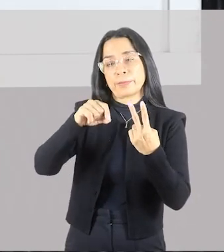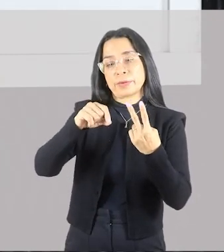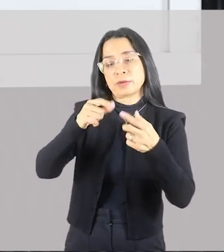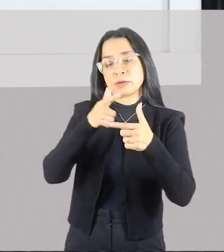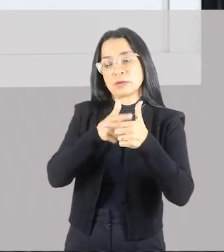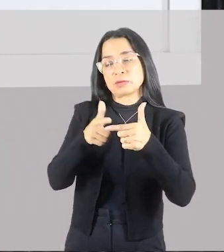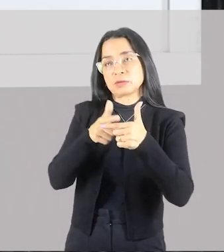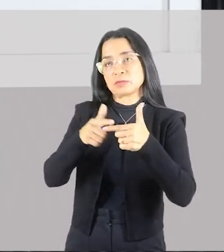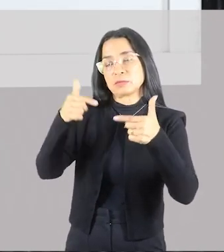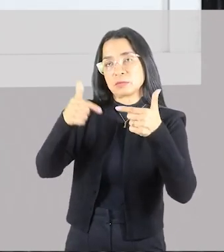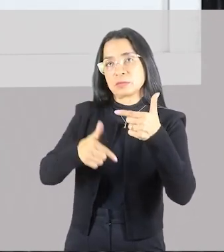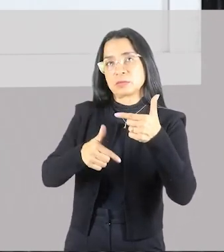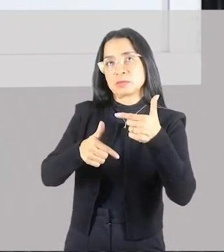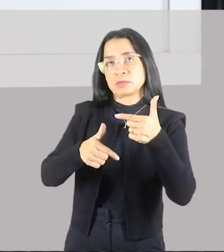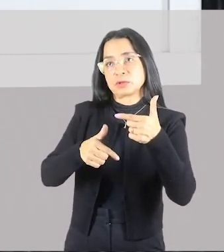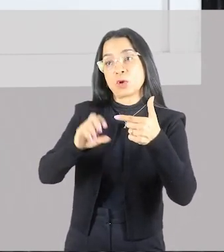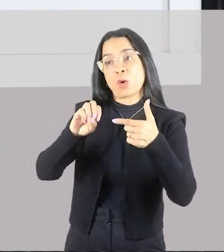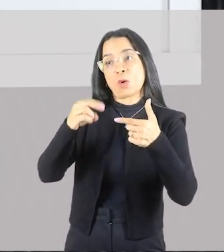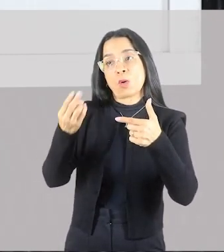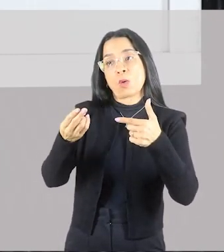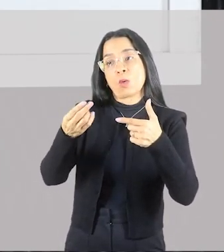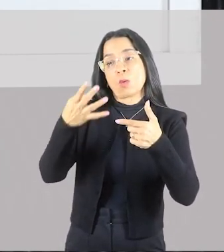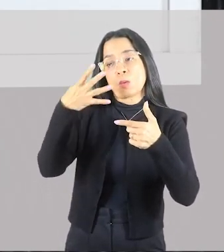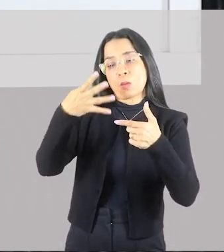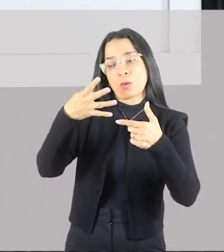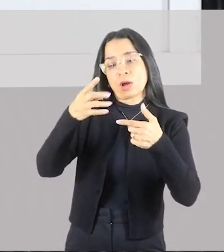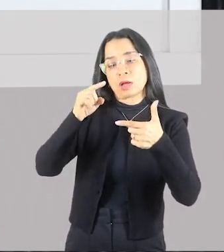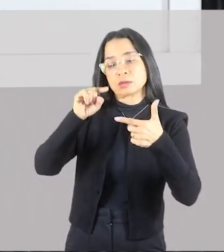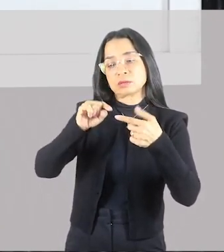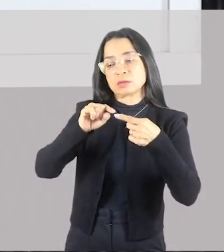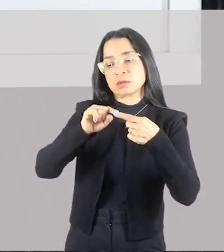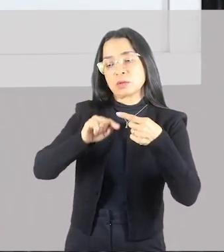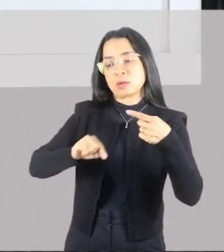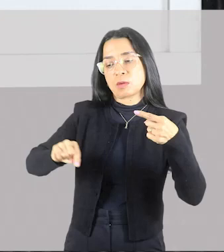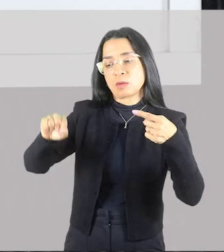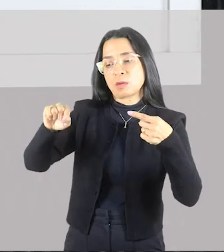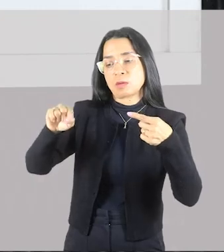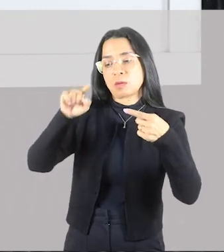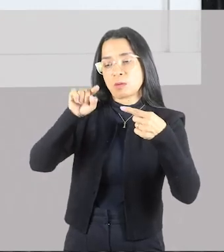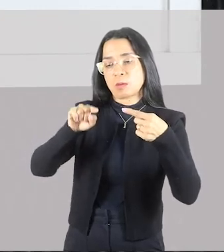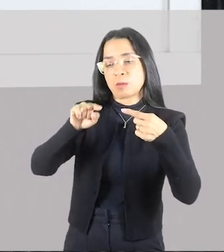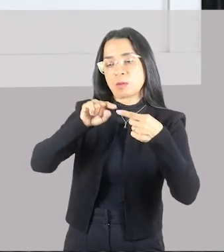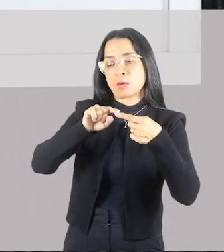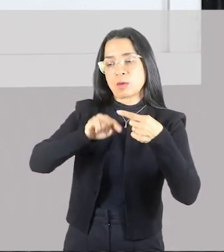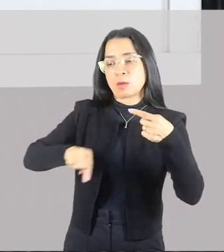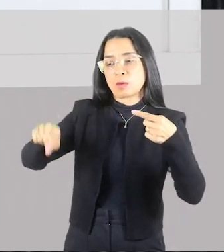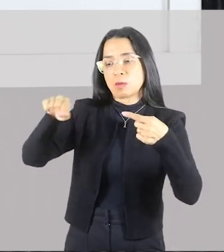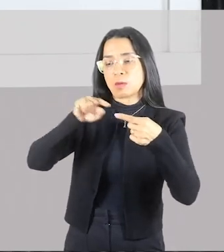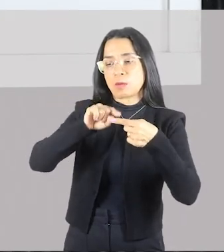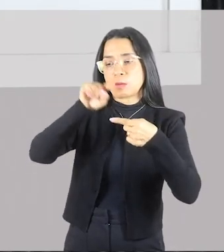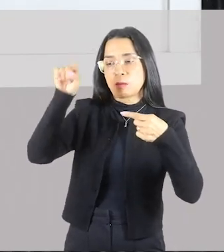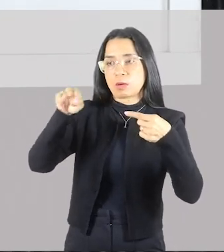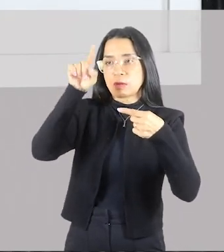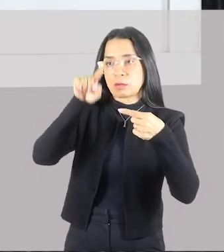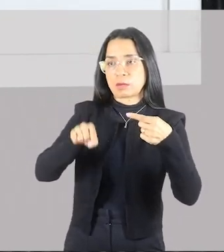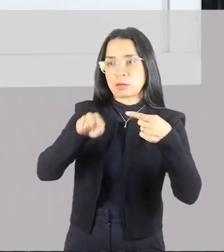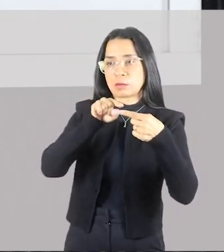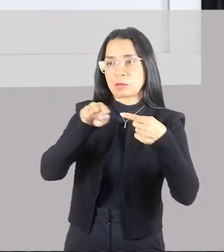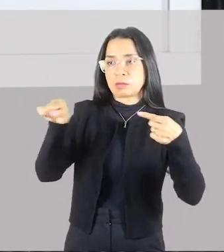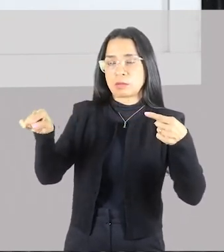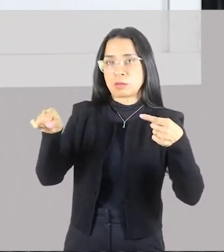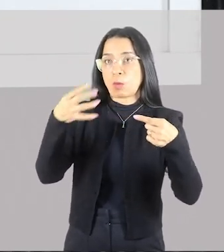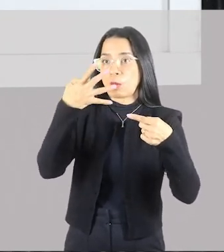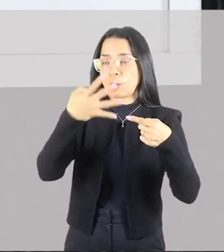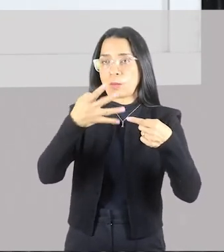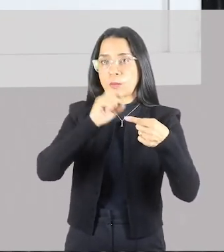πr ao quadrado dividido por 4. E assim sucessivamente. Nesse caso, que é o setor circular, que é um pedaço do círculo,